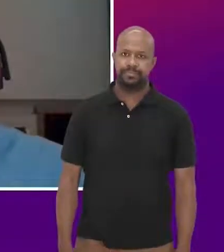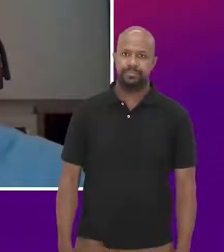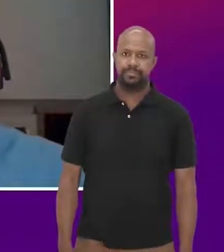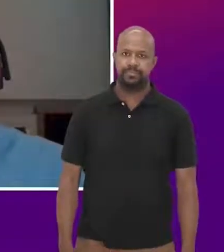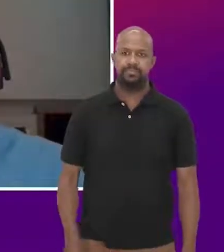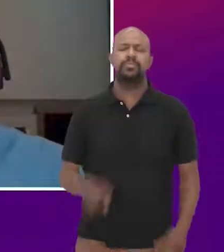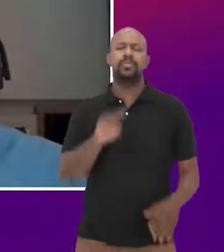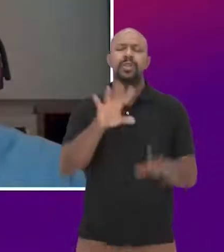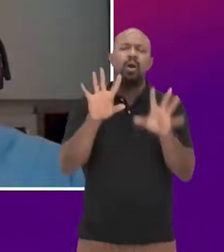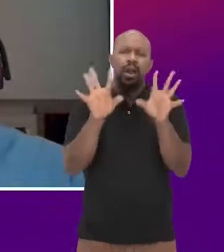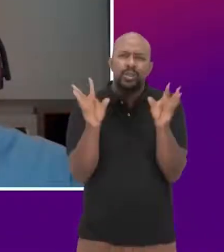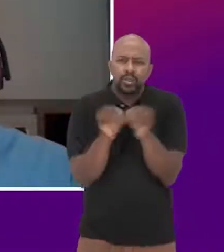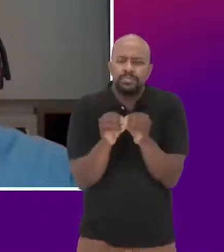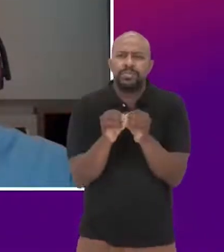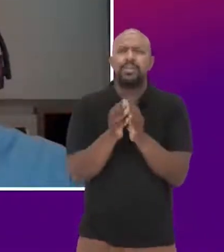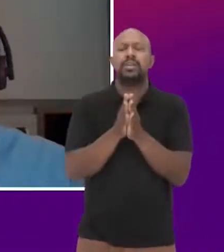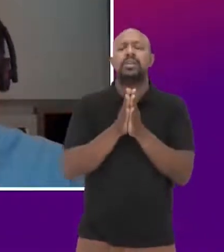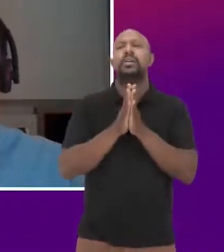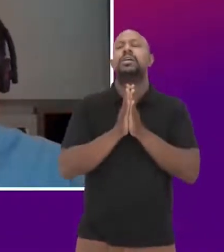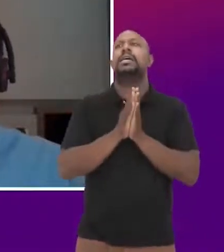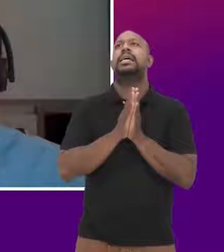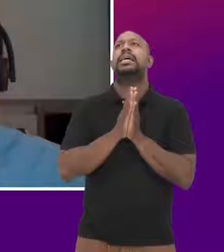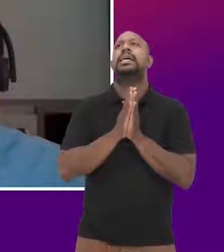Só um resuminho. Vamos lá.